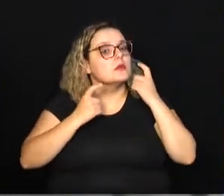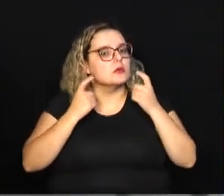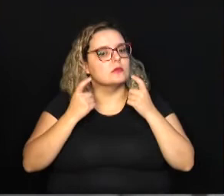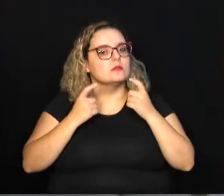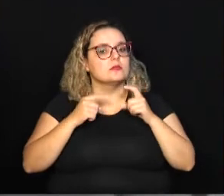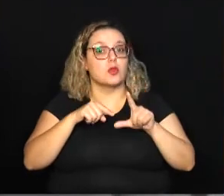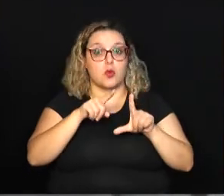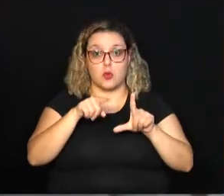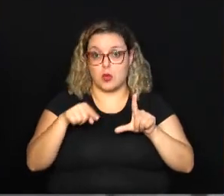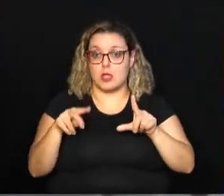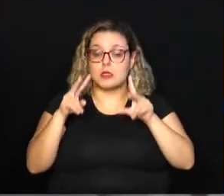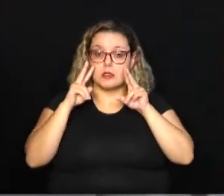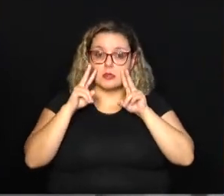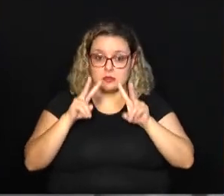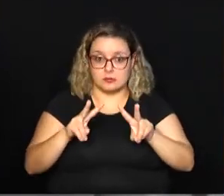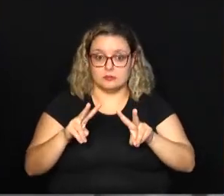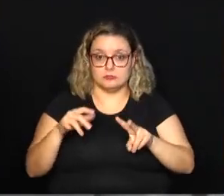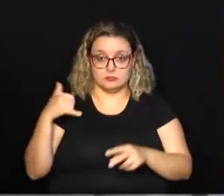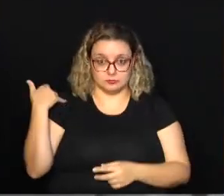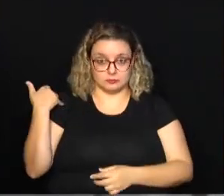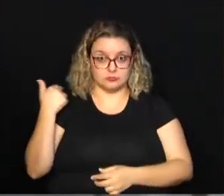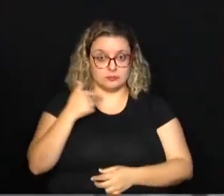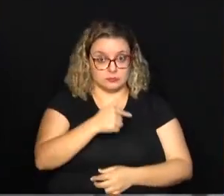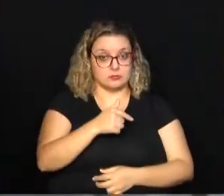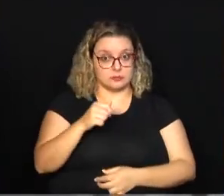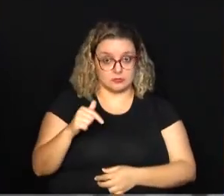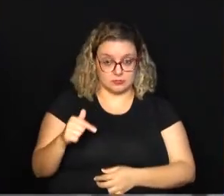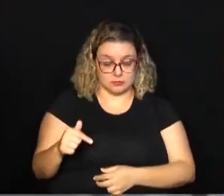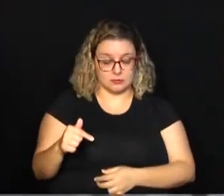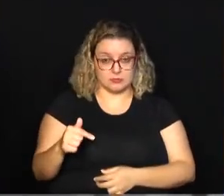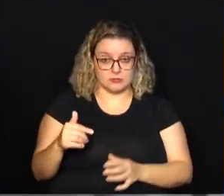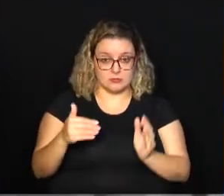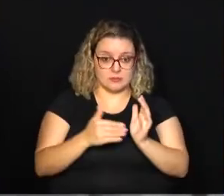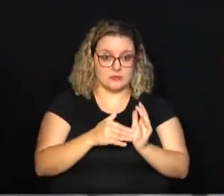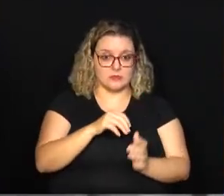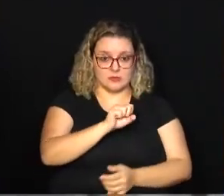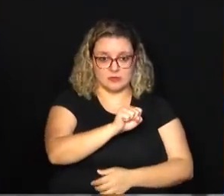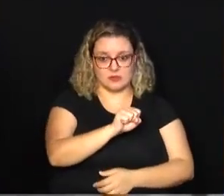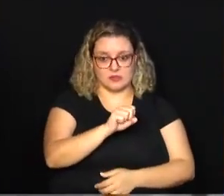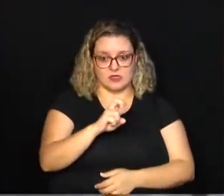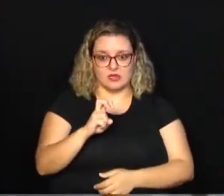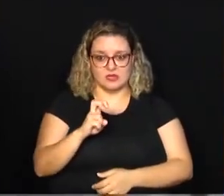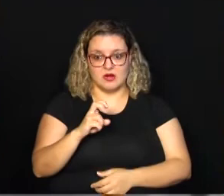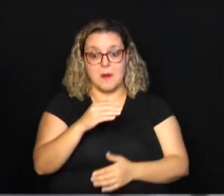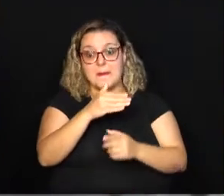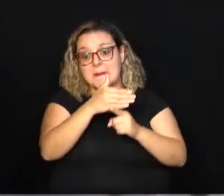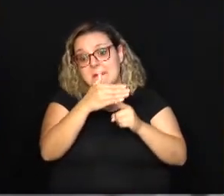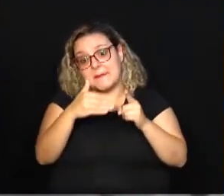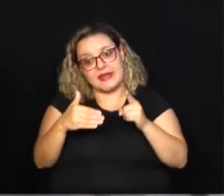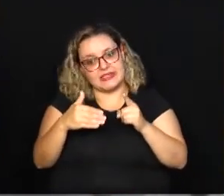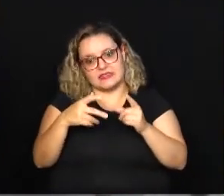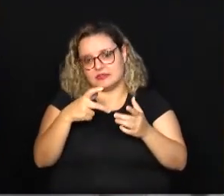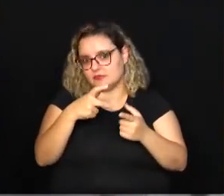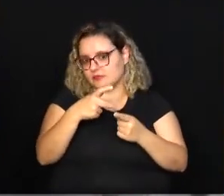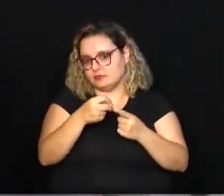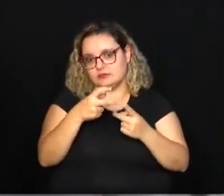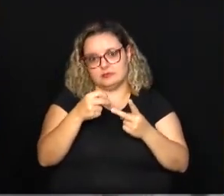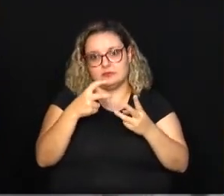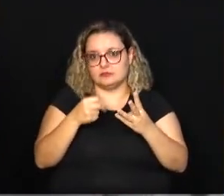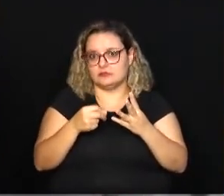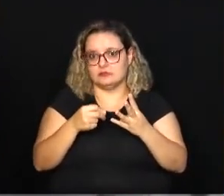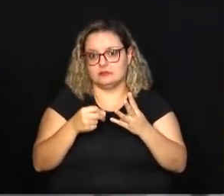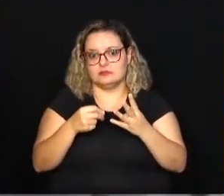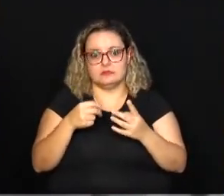vi. A faixa de 77 a 85 anos, metade se vacinou, metade não me perguntem por quê,